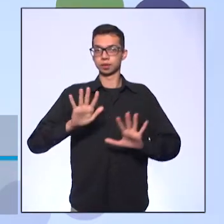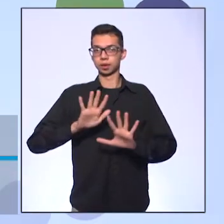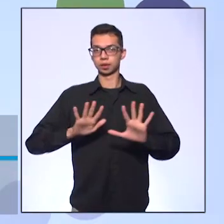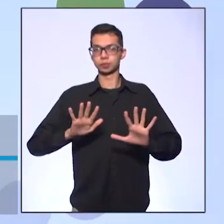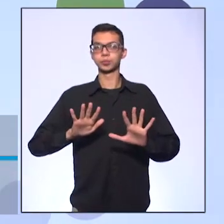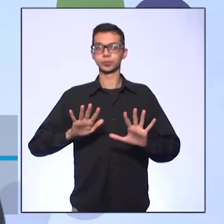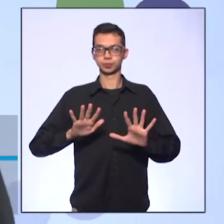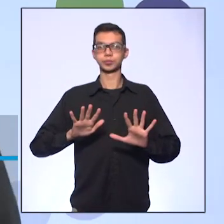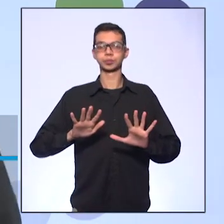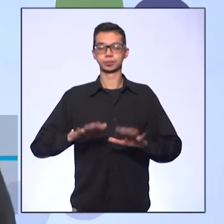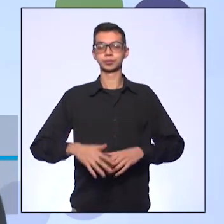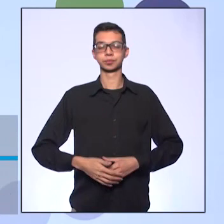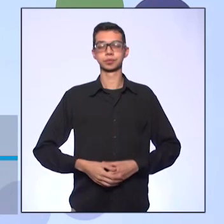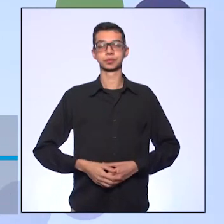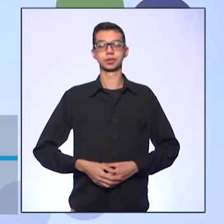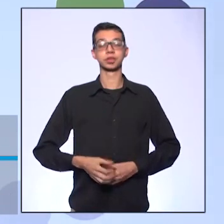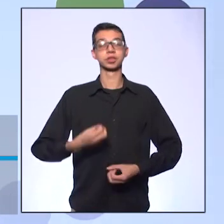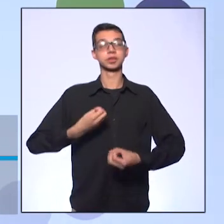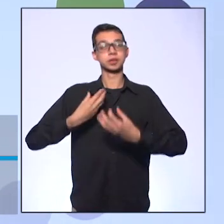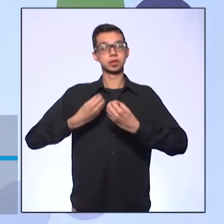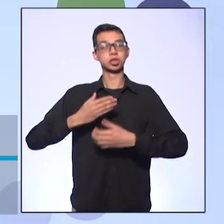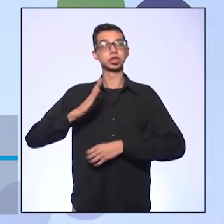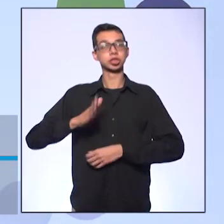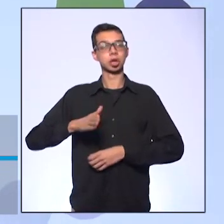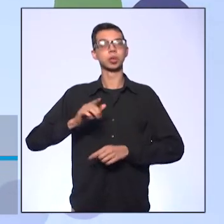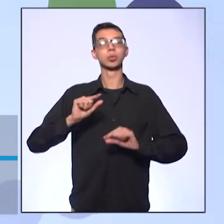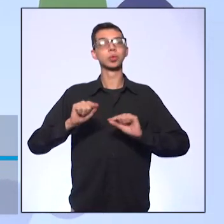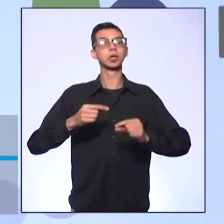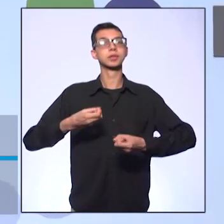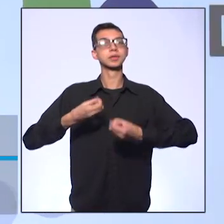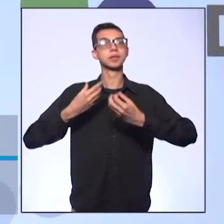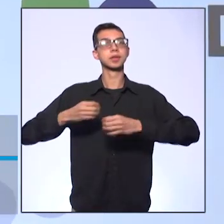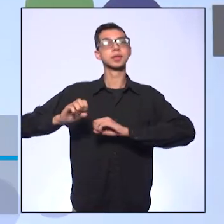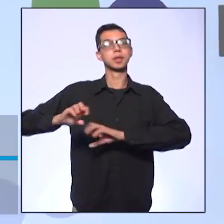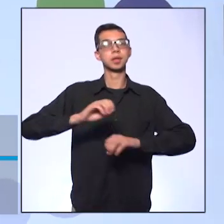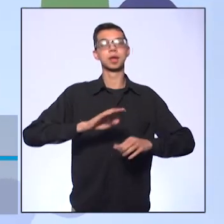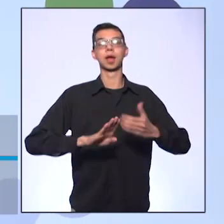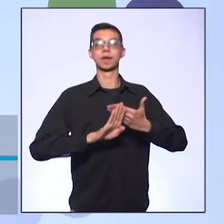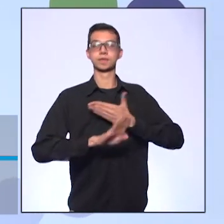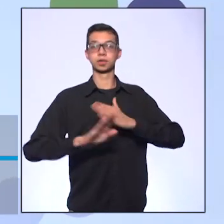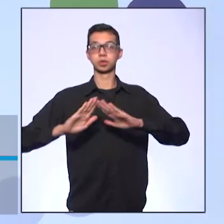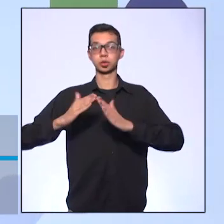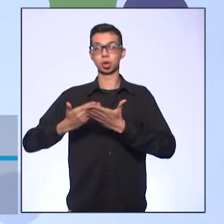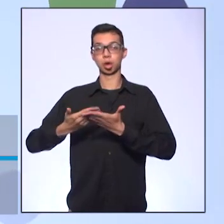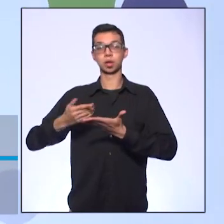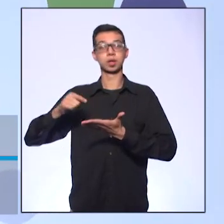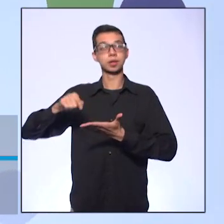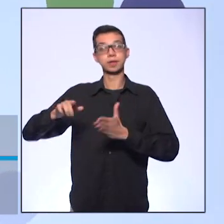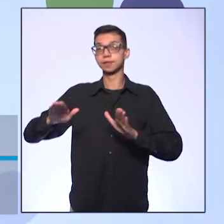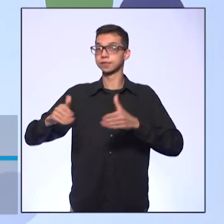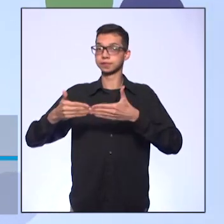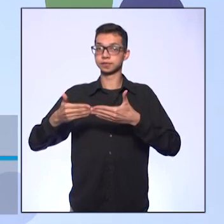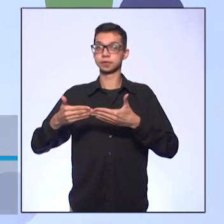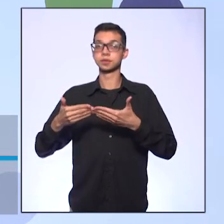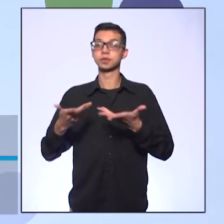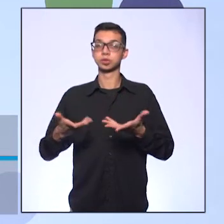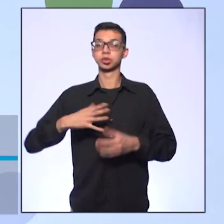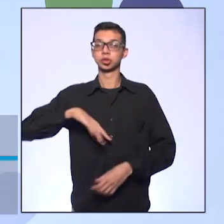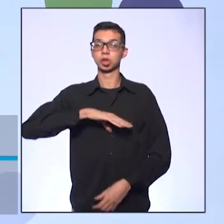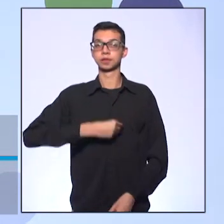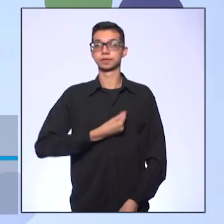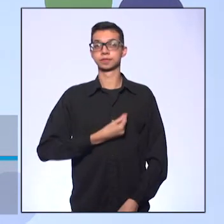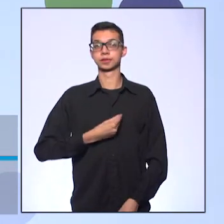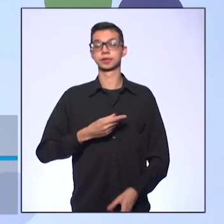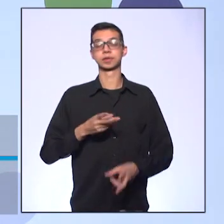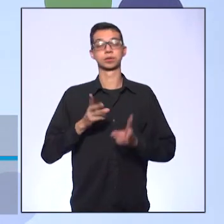temos, que foi o que nos foi ensinado. Nos afastemos, escola não funciona, estudamos por aqui. Isso. E dentro desta pandemia,